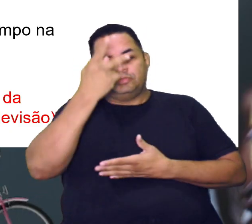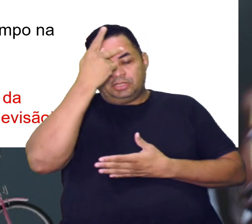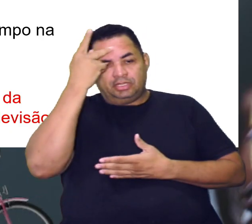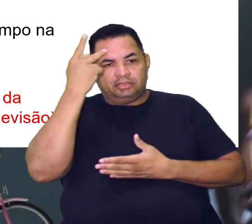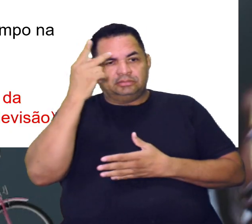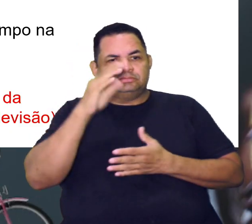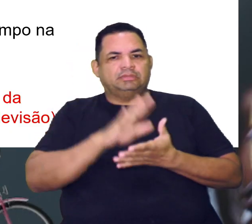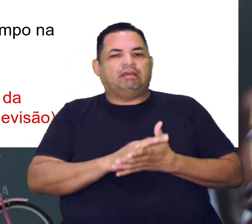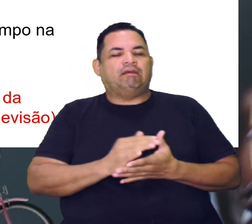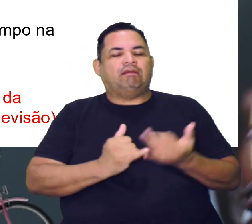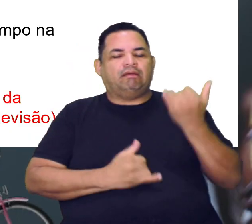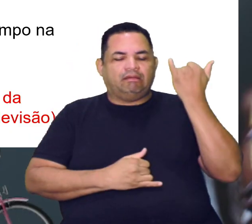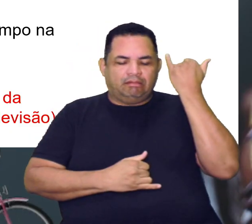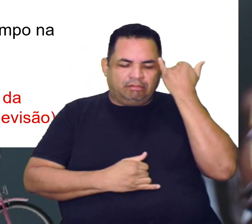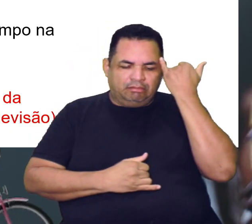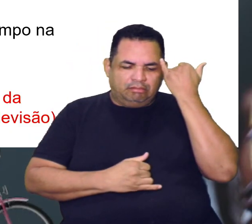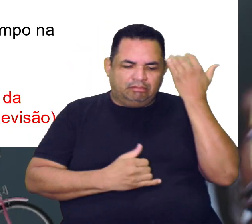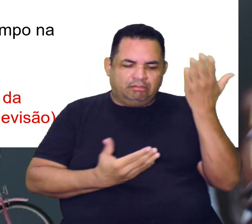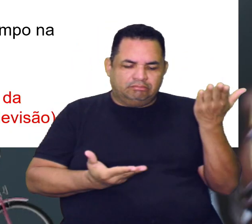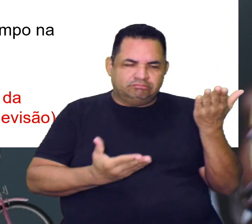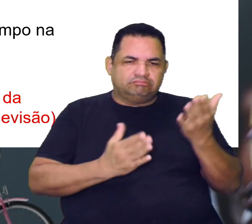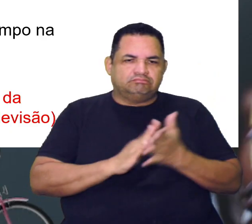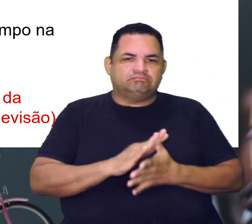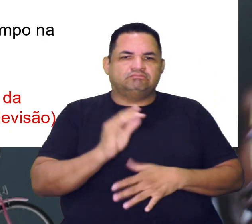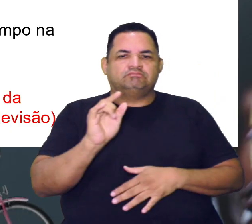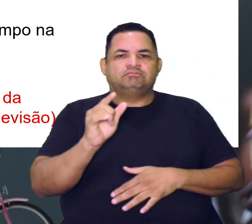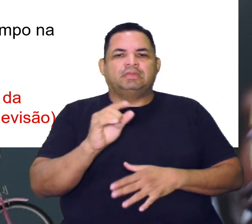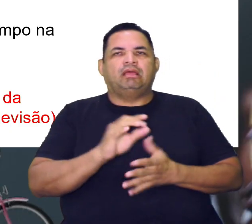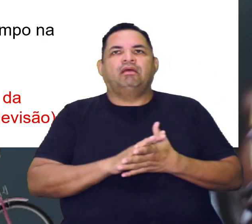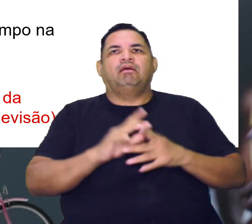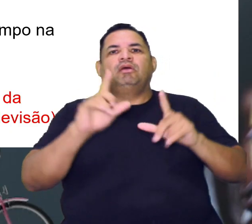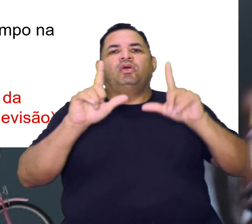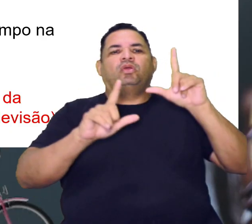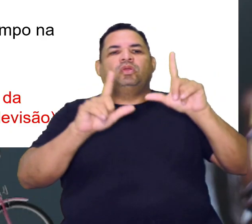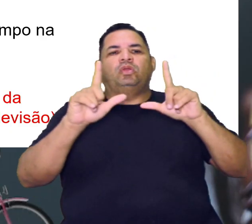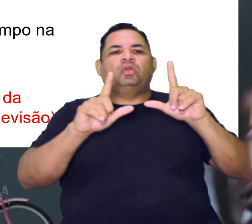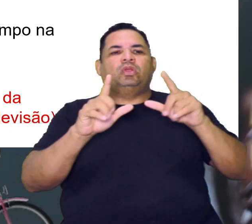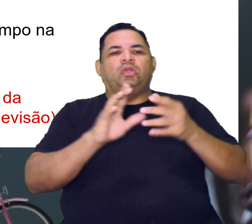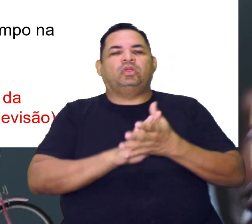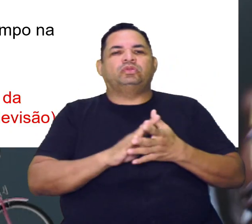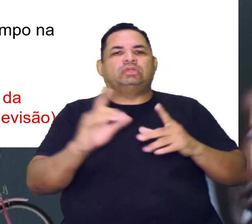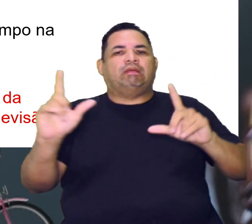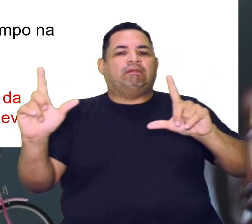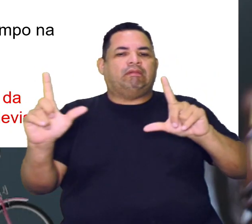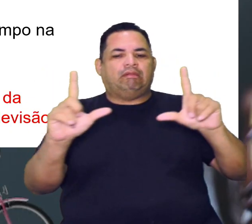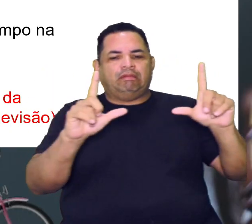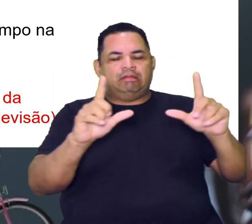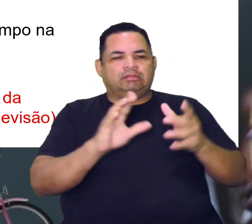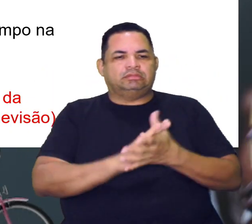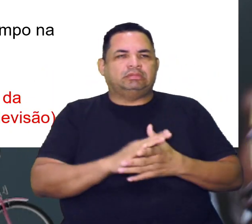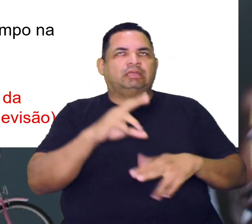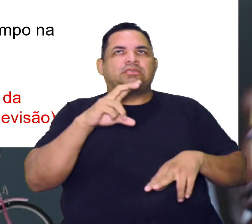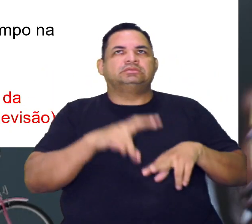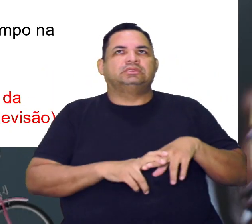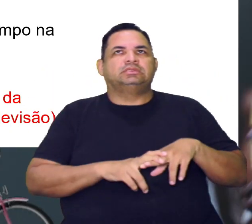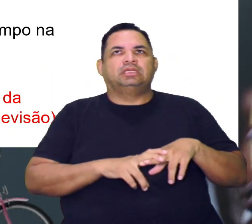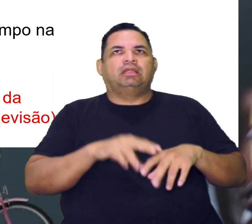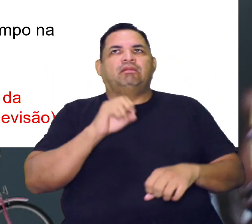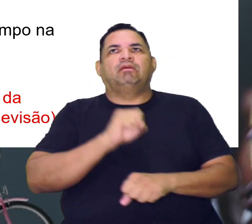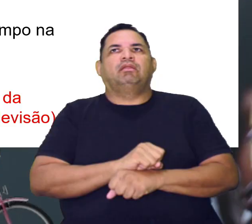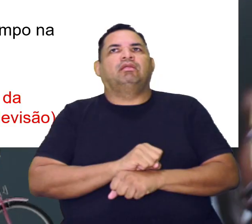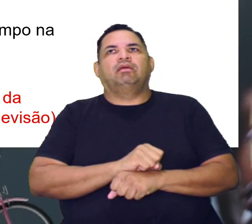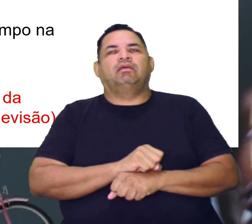teoricamente, ela é muito preguiçosa, ela não sai da frente da TV, ela não sai da frente das telas, ela não sai da frente das